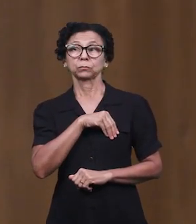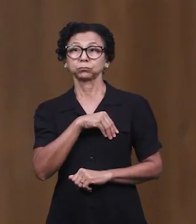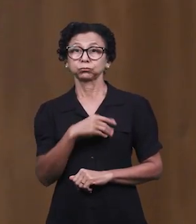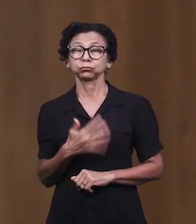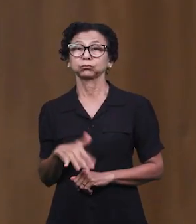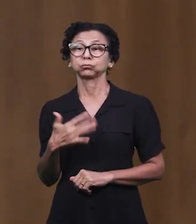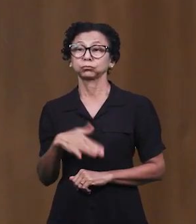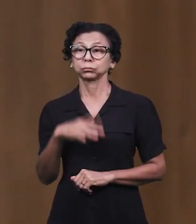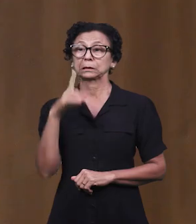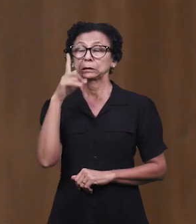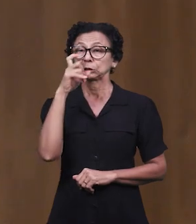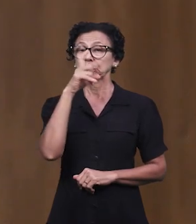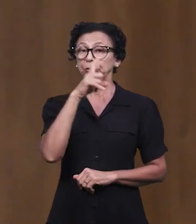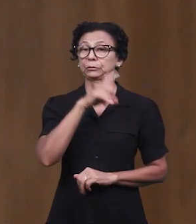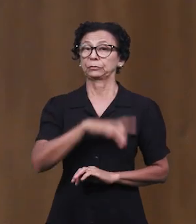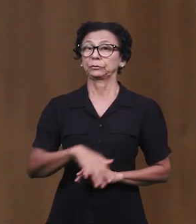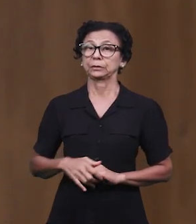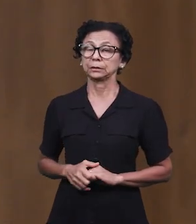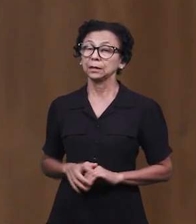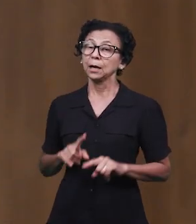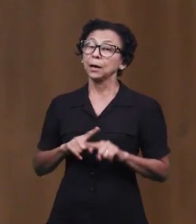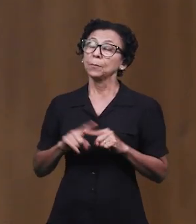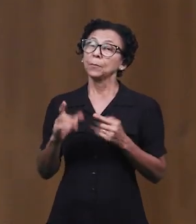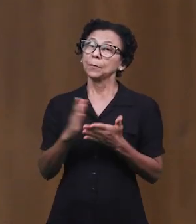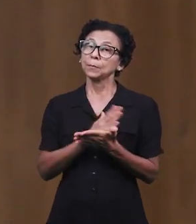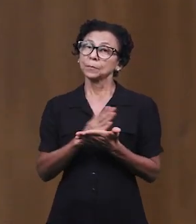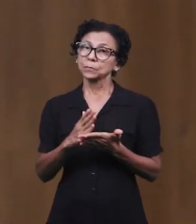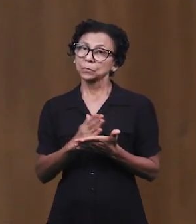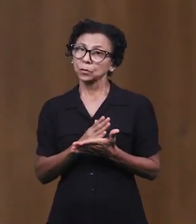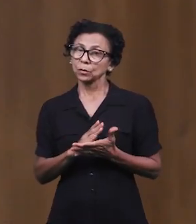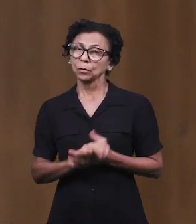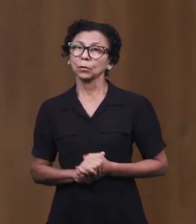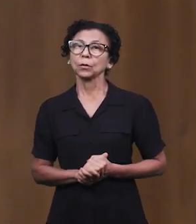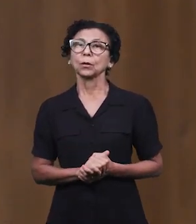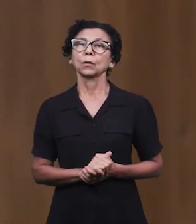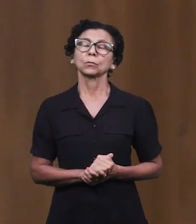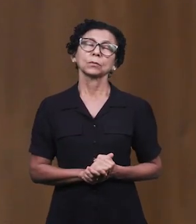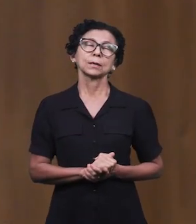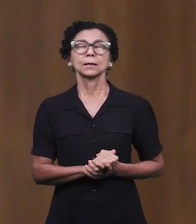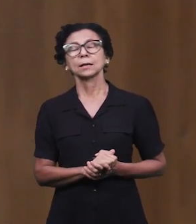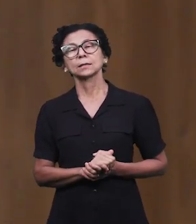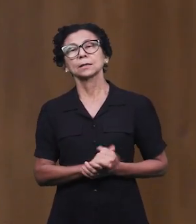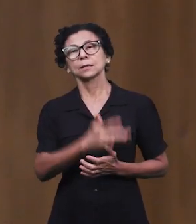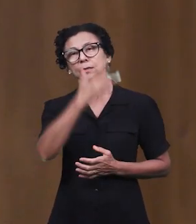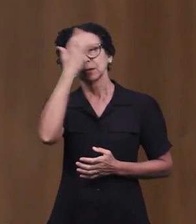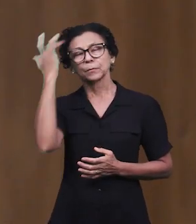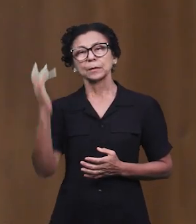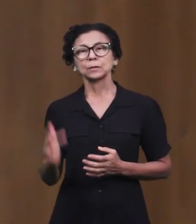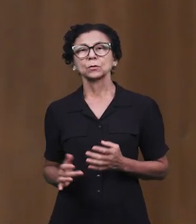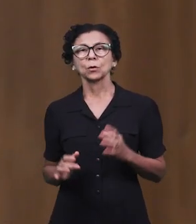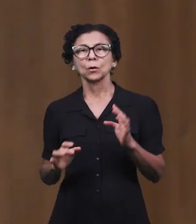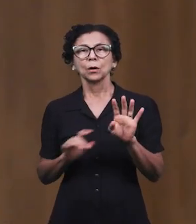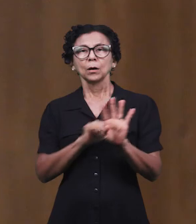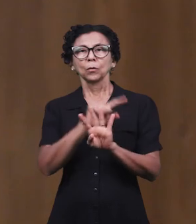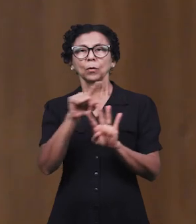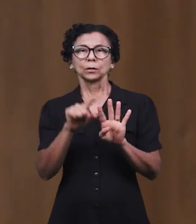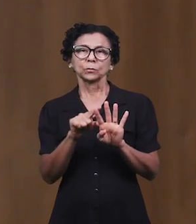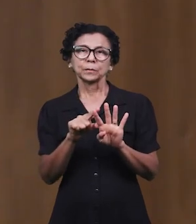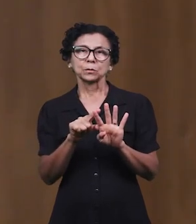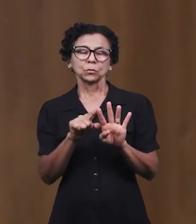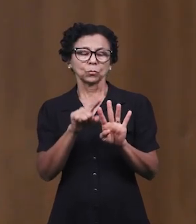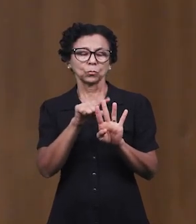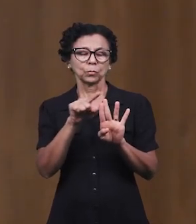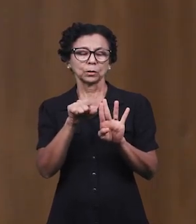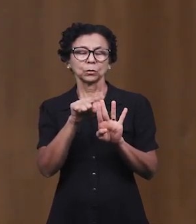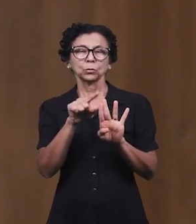bastante dificuldade. Mas existem casos que, mesmo tendo mais de um salário, tendo 2 salários a família, não cumprindo essa renda por